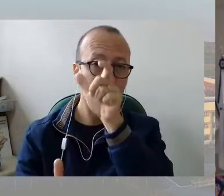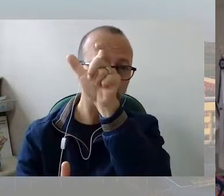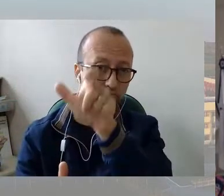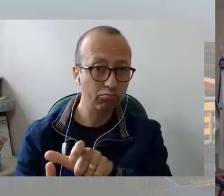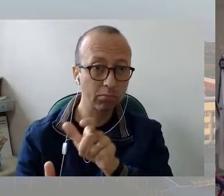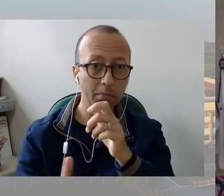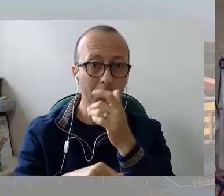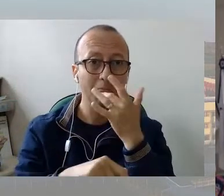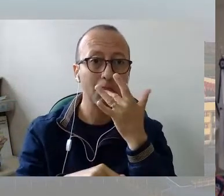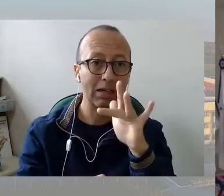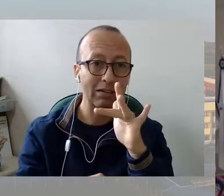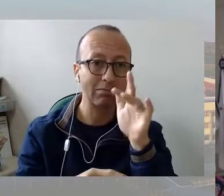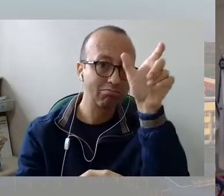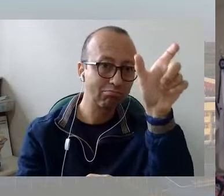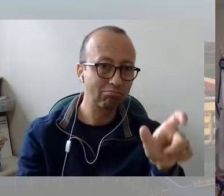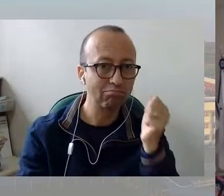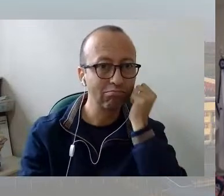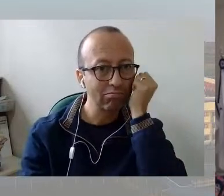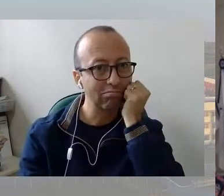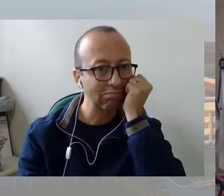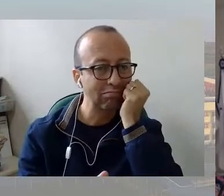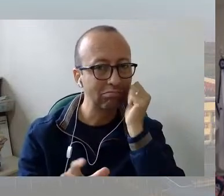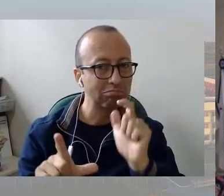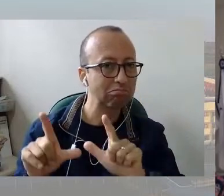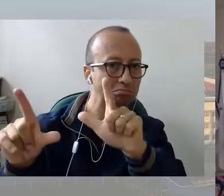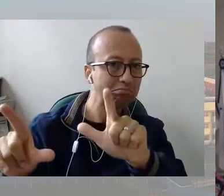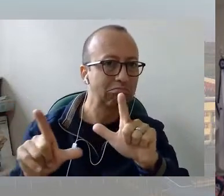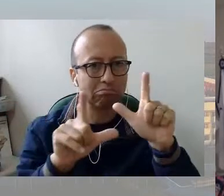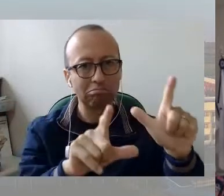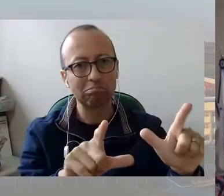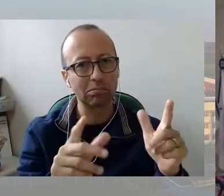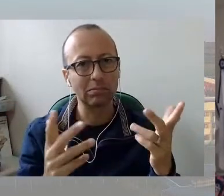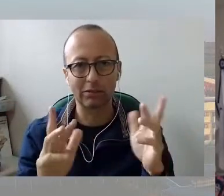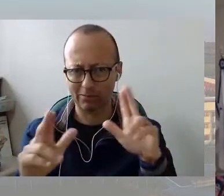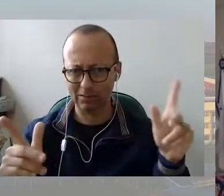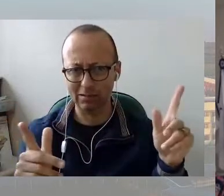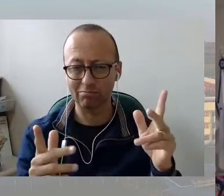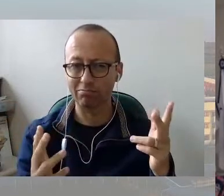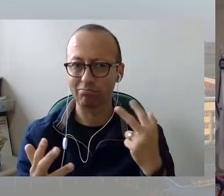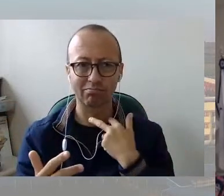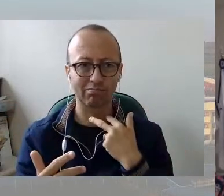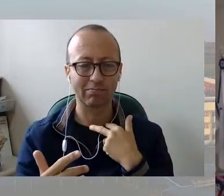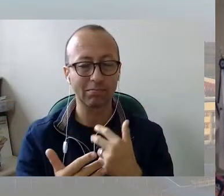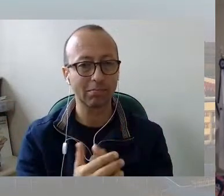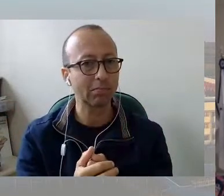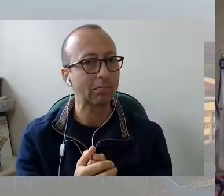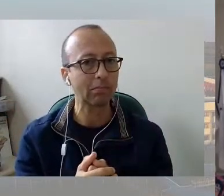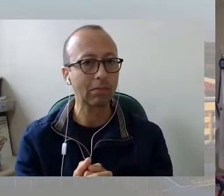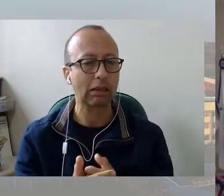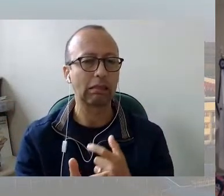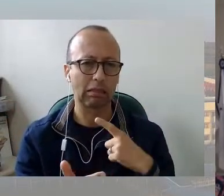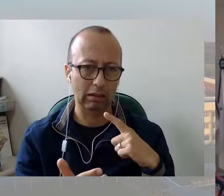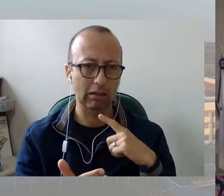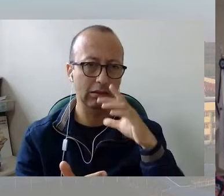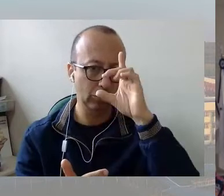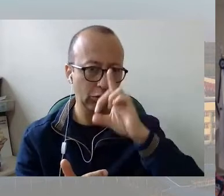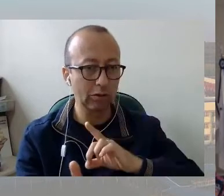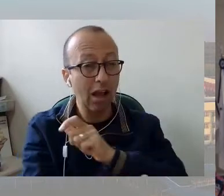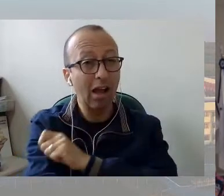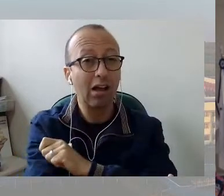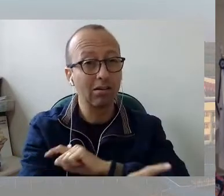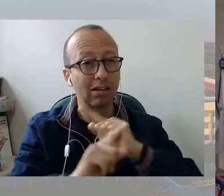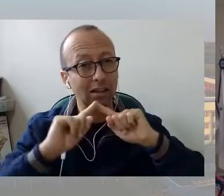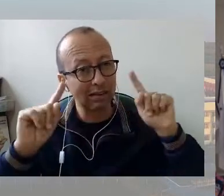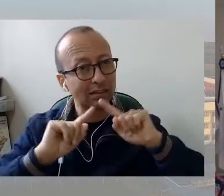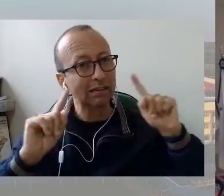instituição. Esse será um exercício necessário no futuro. Em nenhum momento negligenciamos os direitos e reivindicações dos alunos, e sim